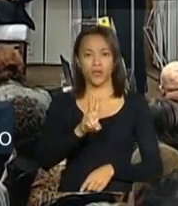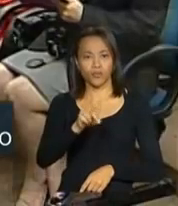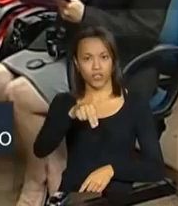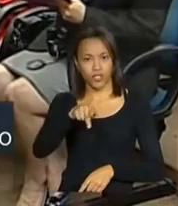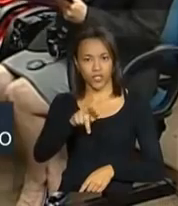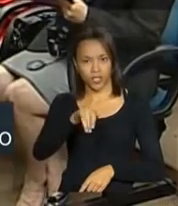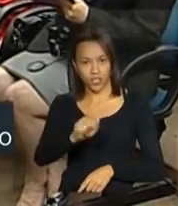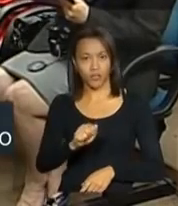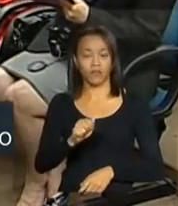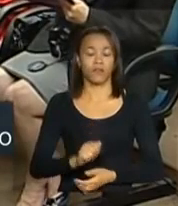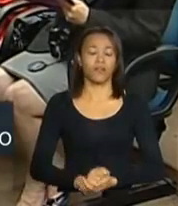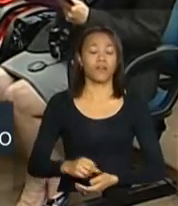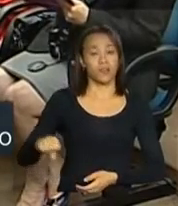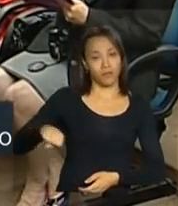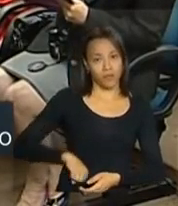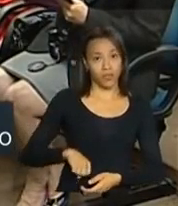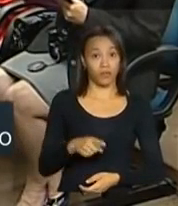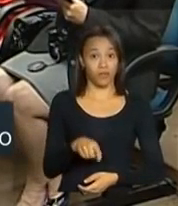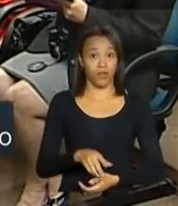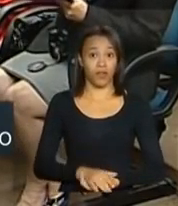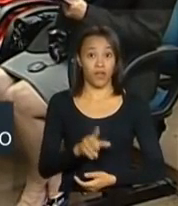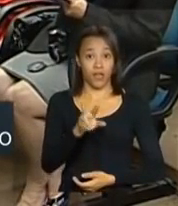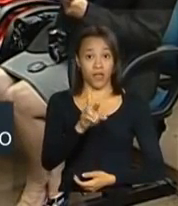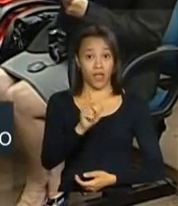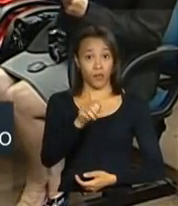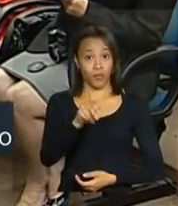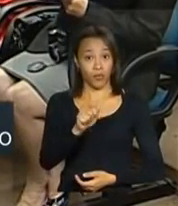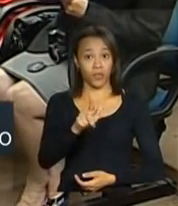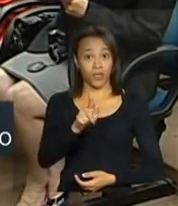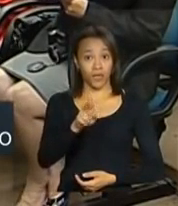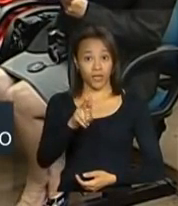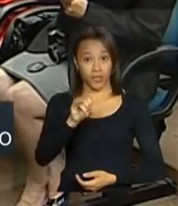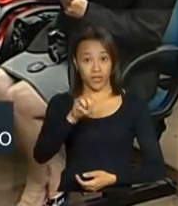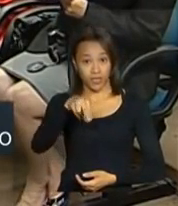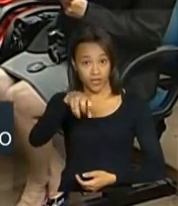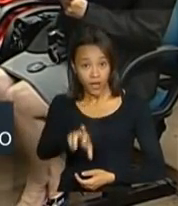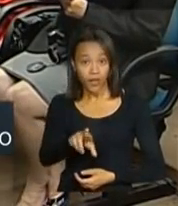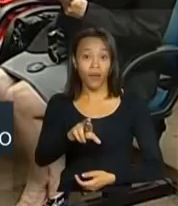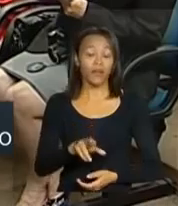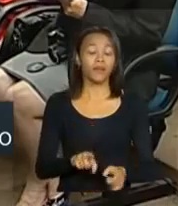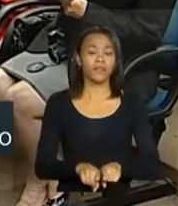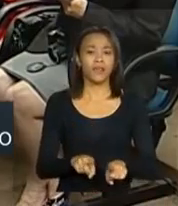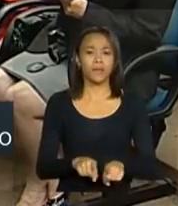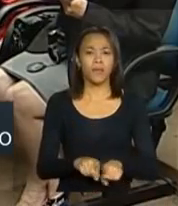Araújo, embaixadora da República da Guiné-Bissau, e o embaixador Willy